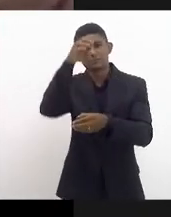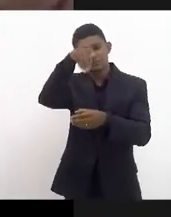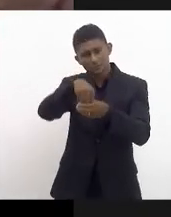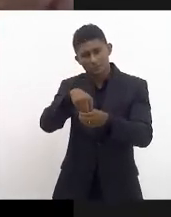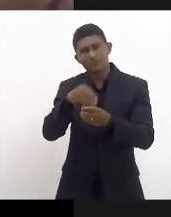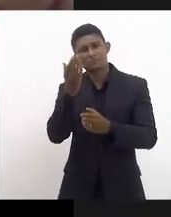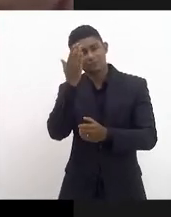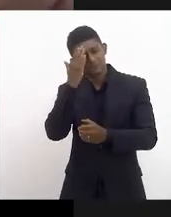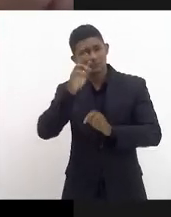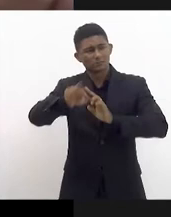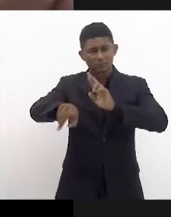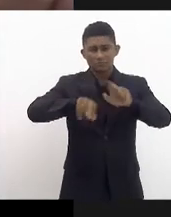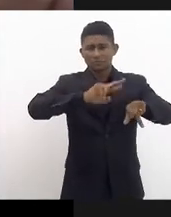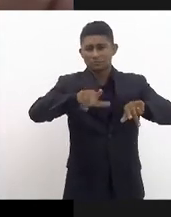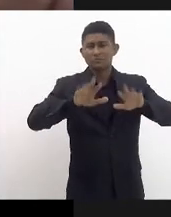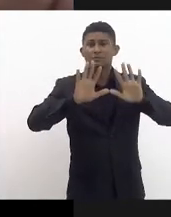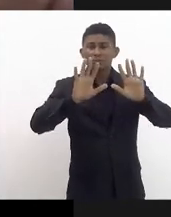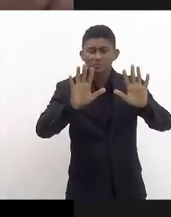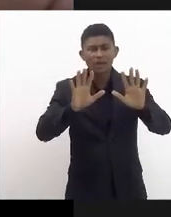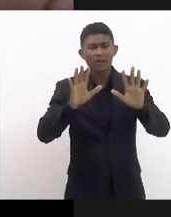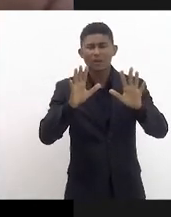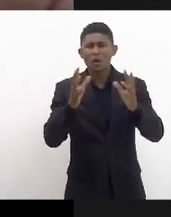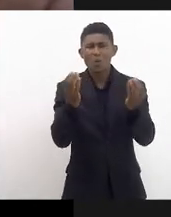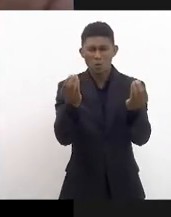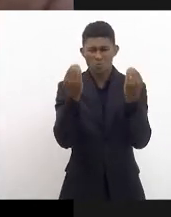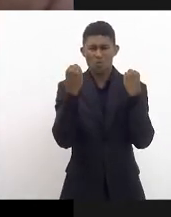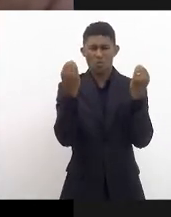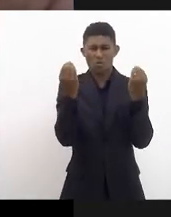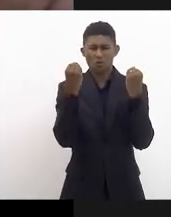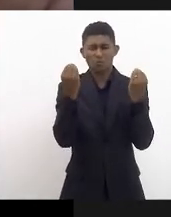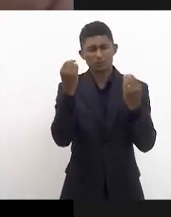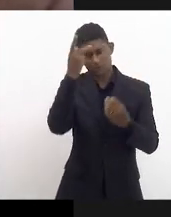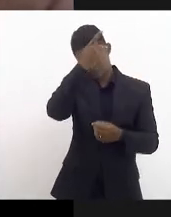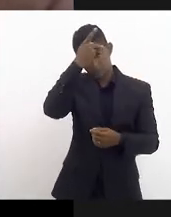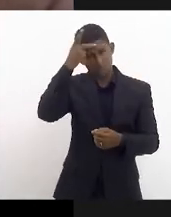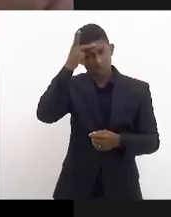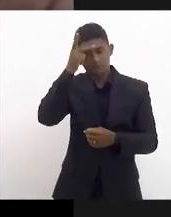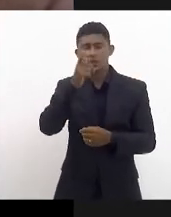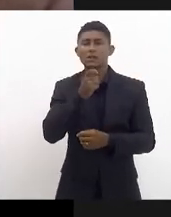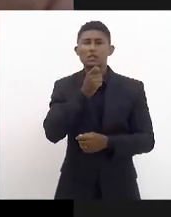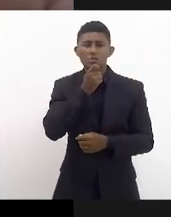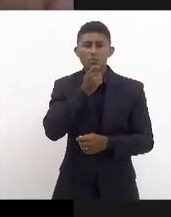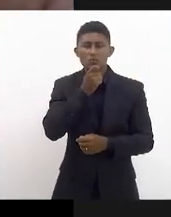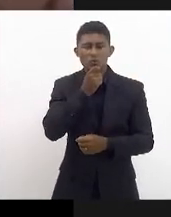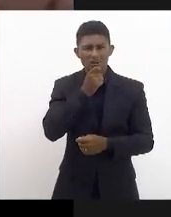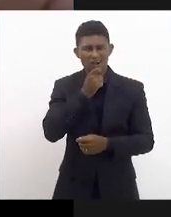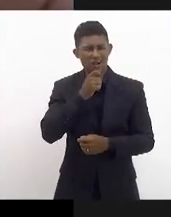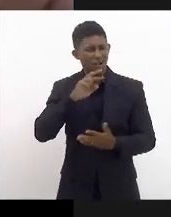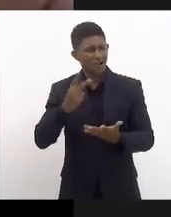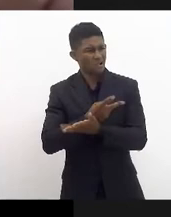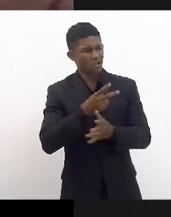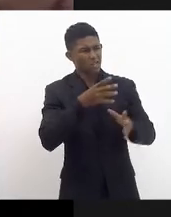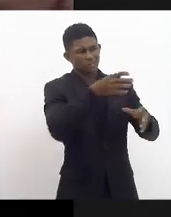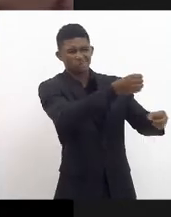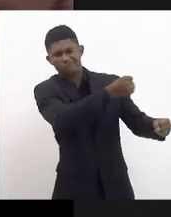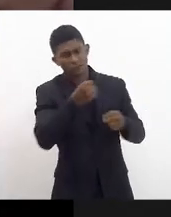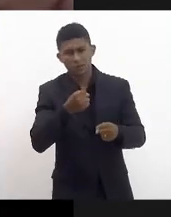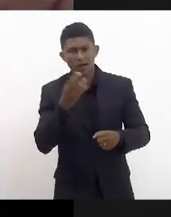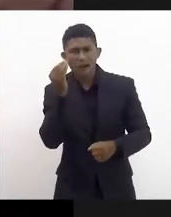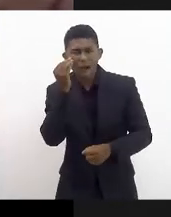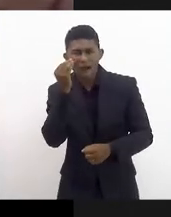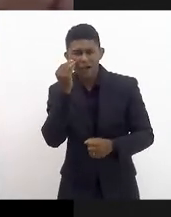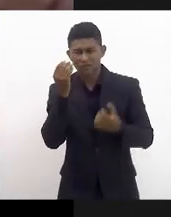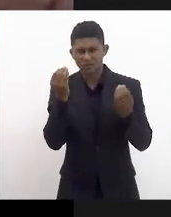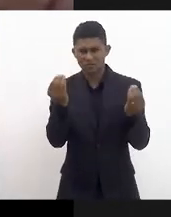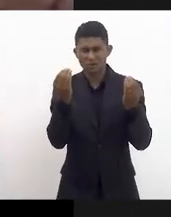é inadmissível que o microfone de qualquer pessoa seja arrancado, qualquer pessoa